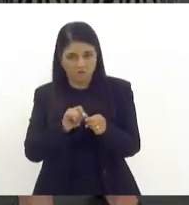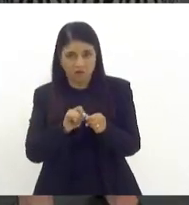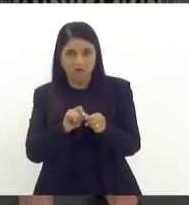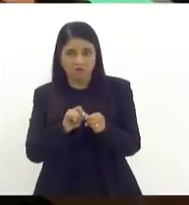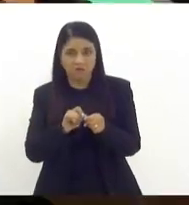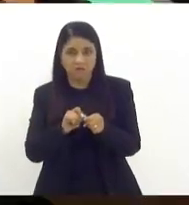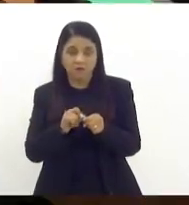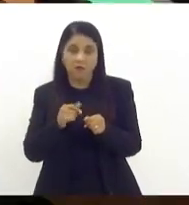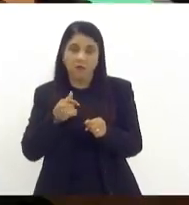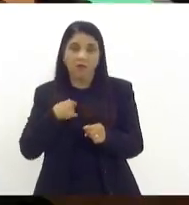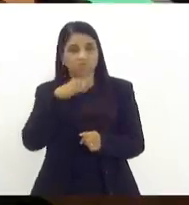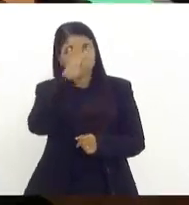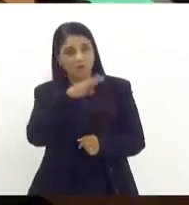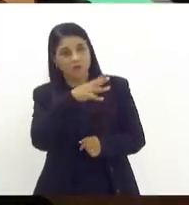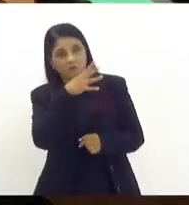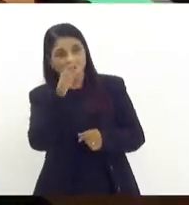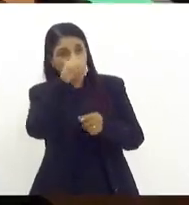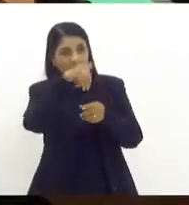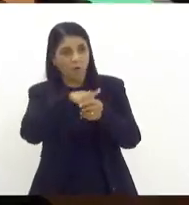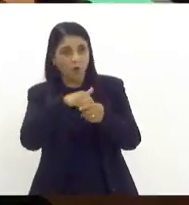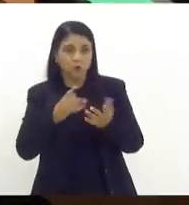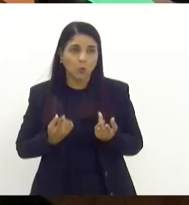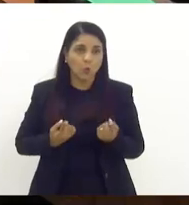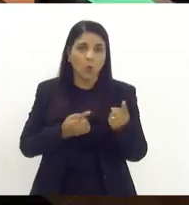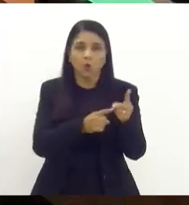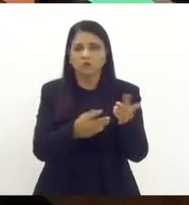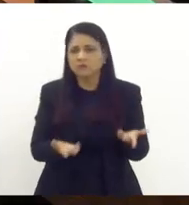quadro o voto contrário